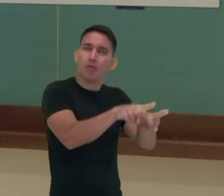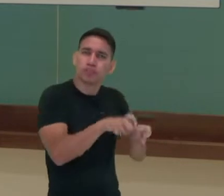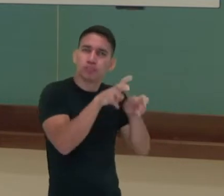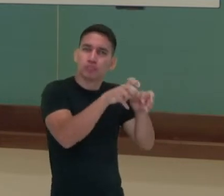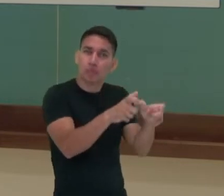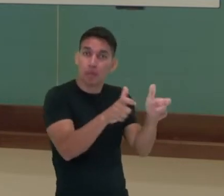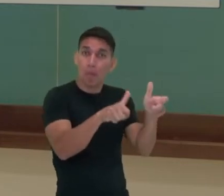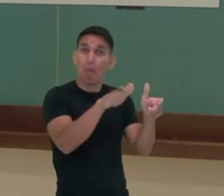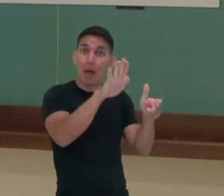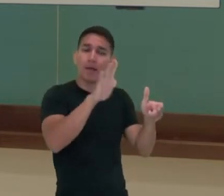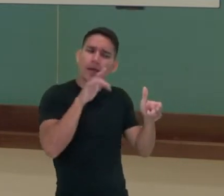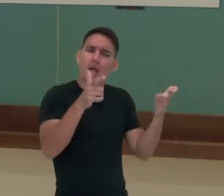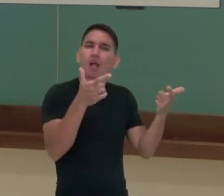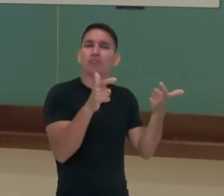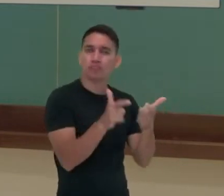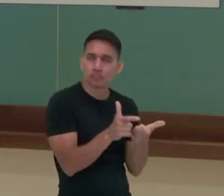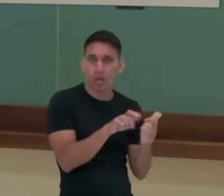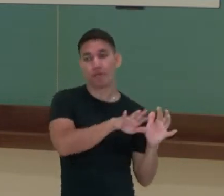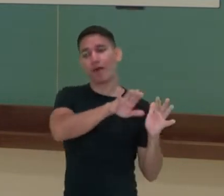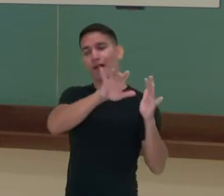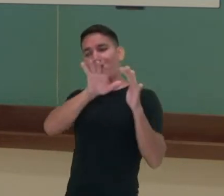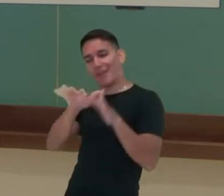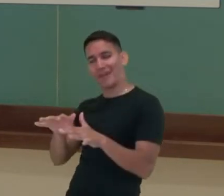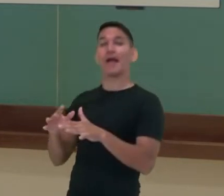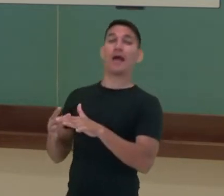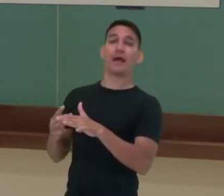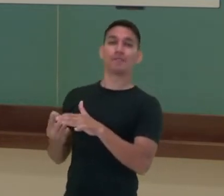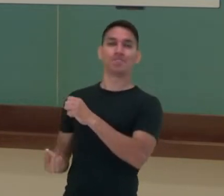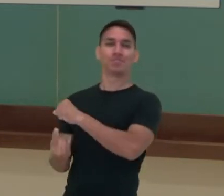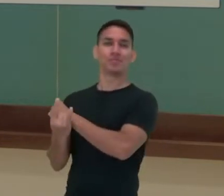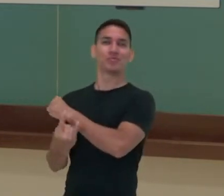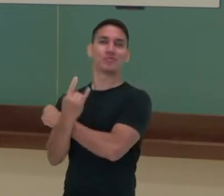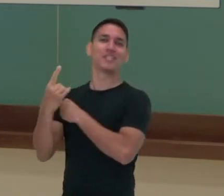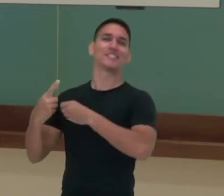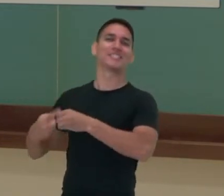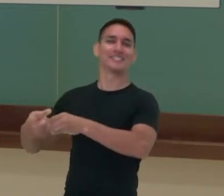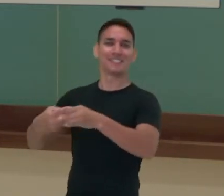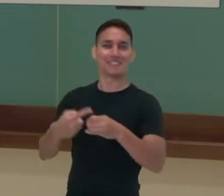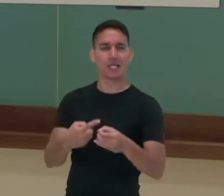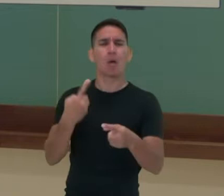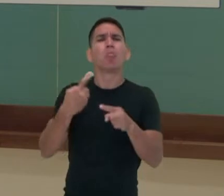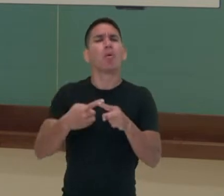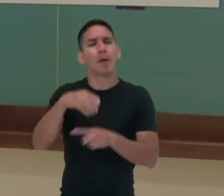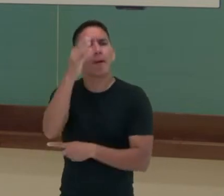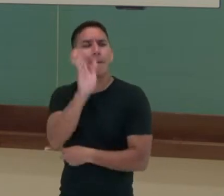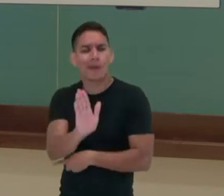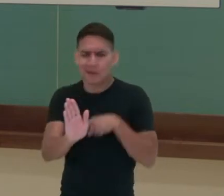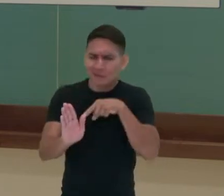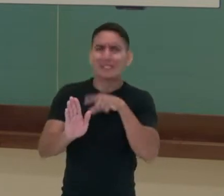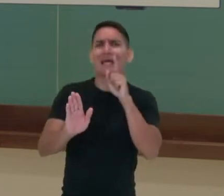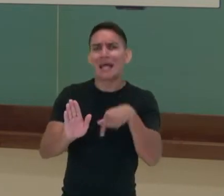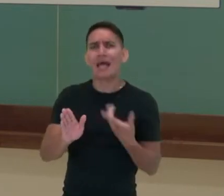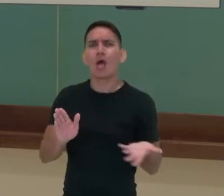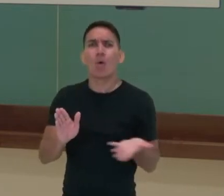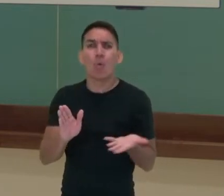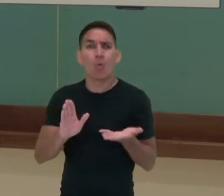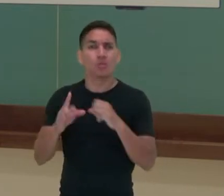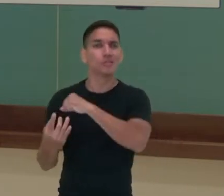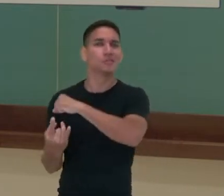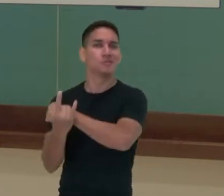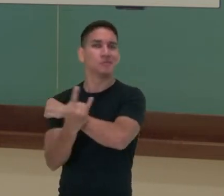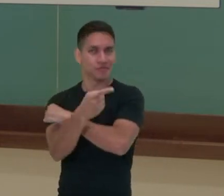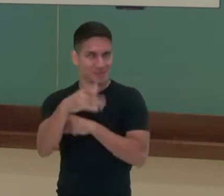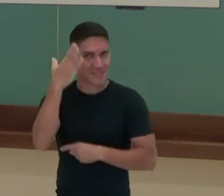Uma população urbana, tá bom? E o que, que o Brasil, né? Como que ele é considerado? Né? Por que, que ele é considerado um país urbano?